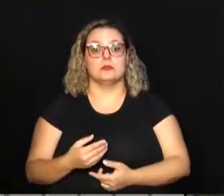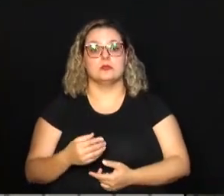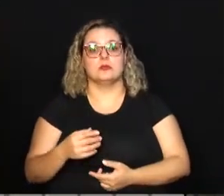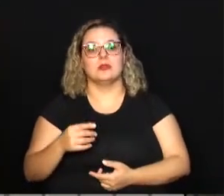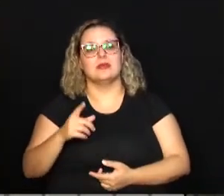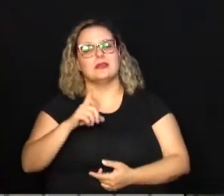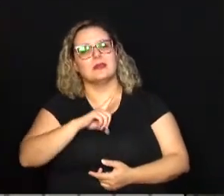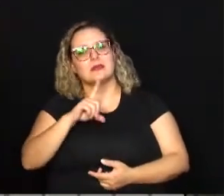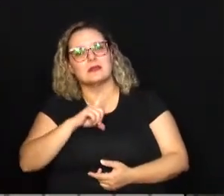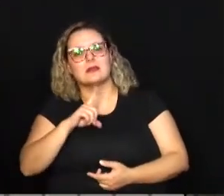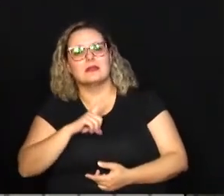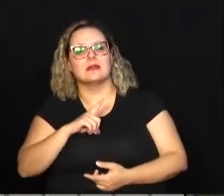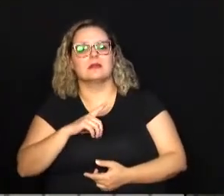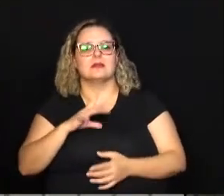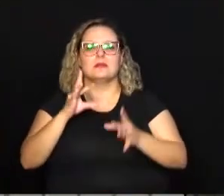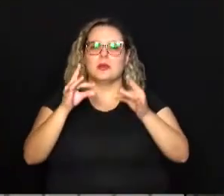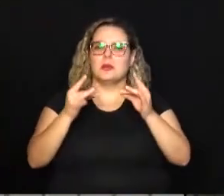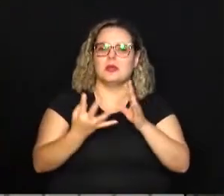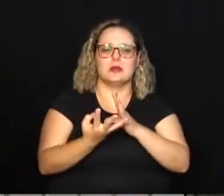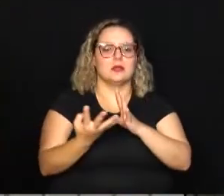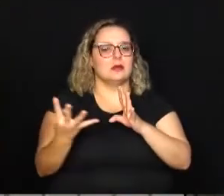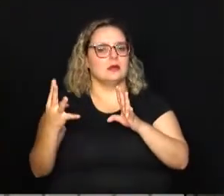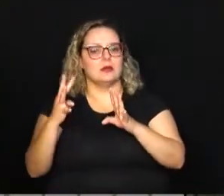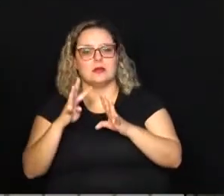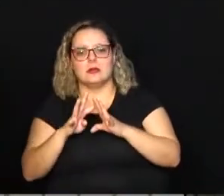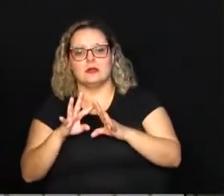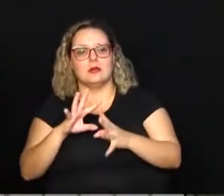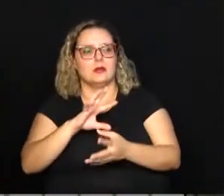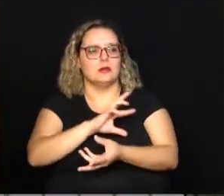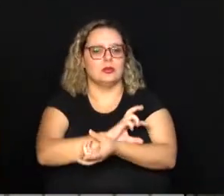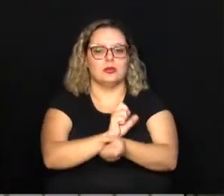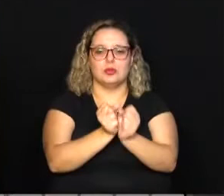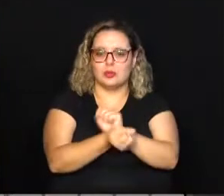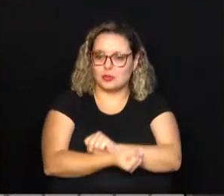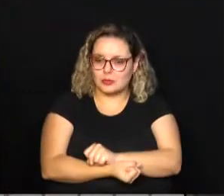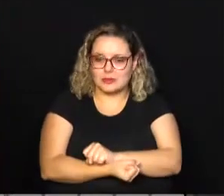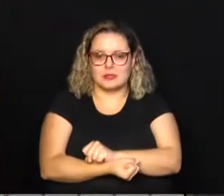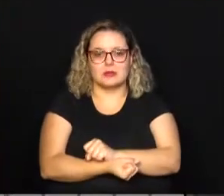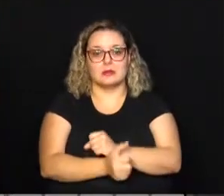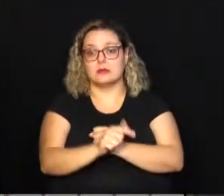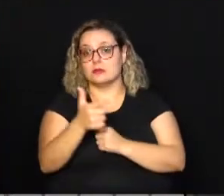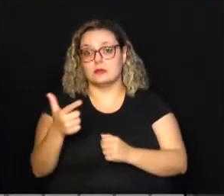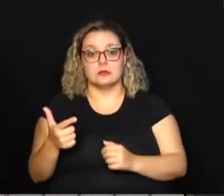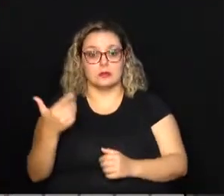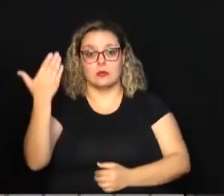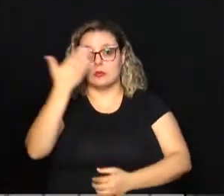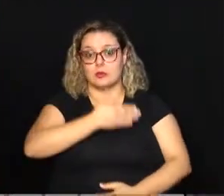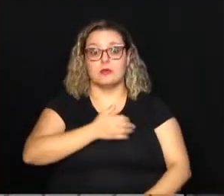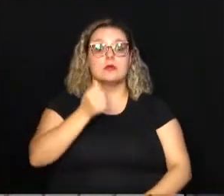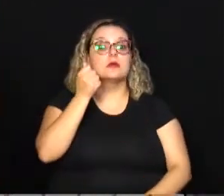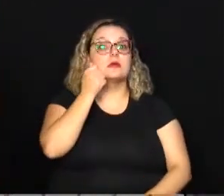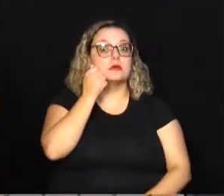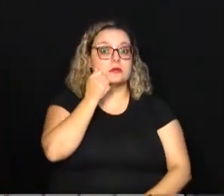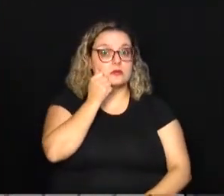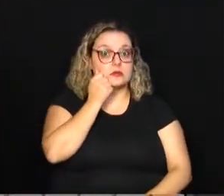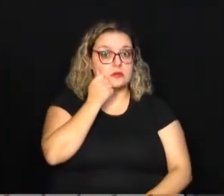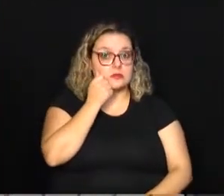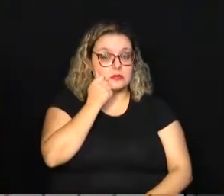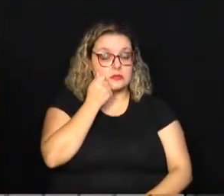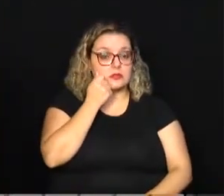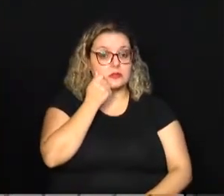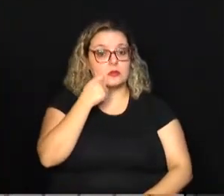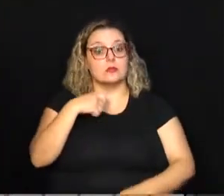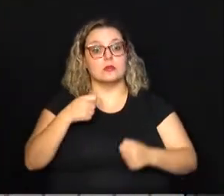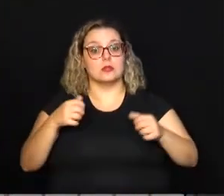colocações, por exemplo, isolamento, lockdown, que não existe comprovação científica. Então, a gente tem que reforçar